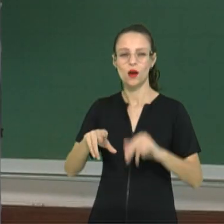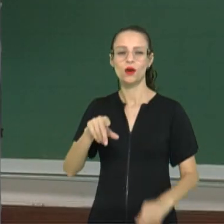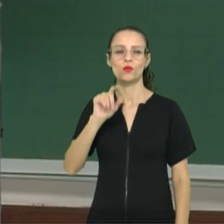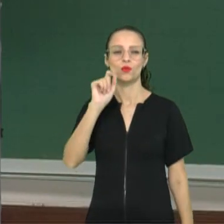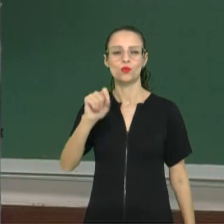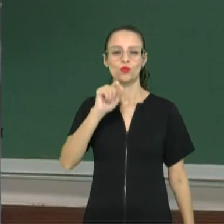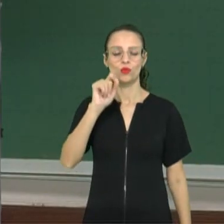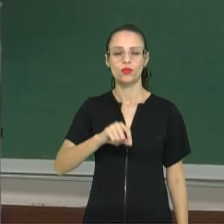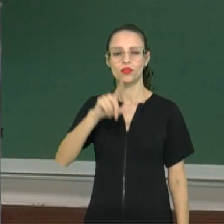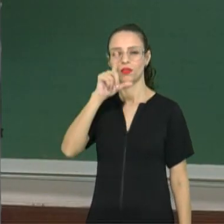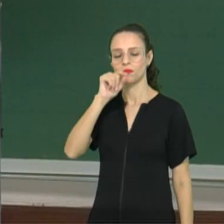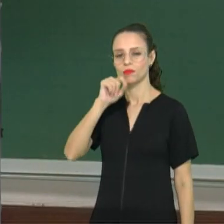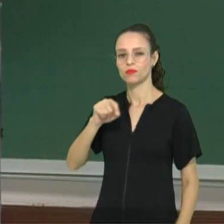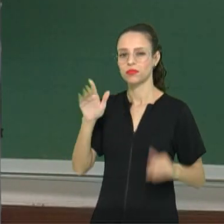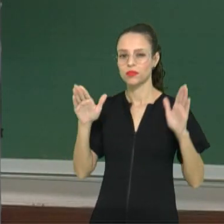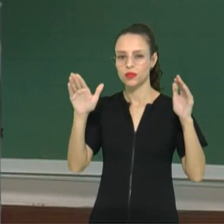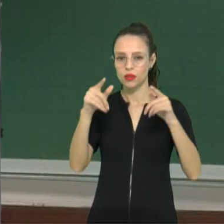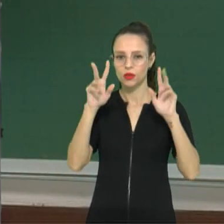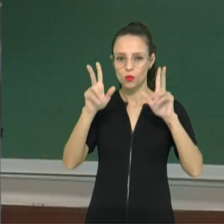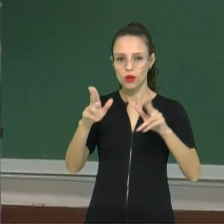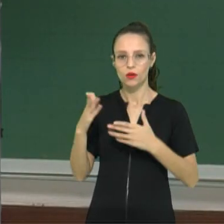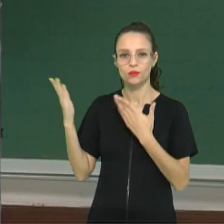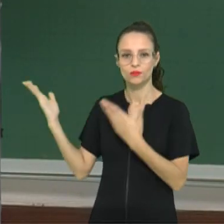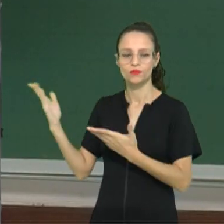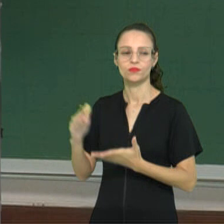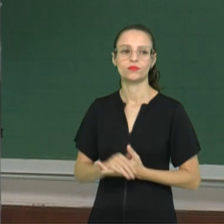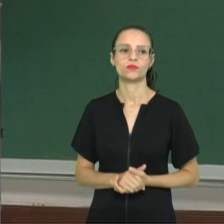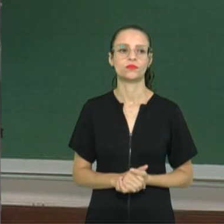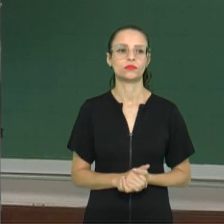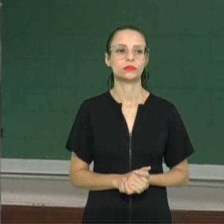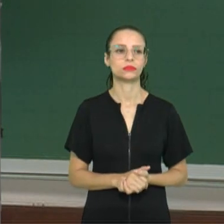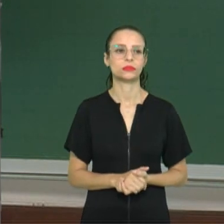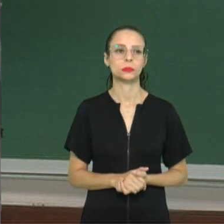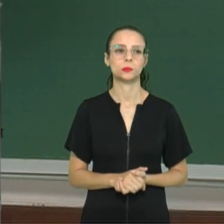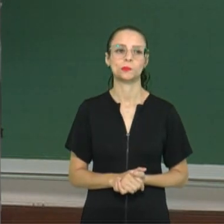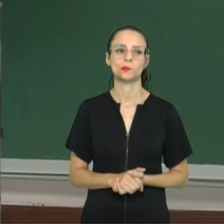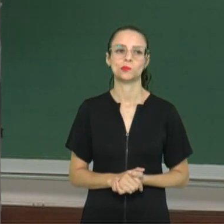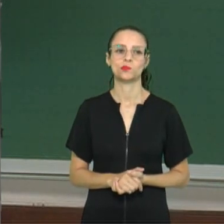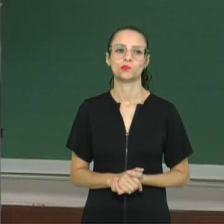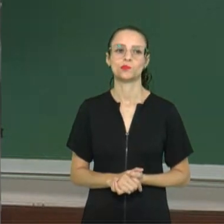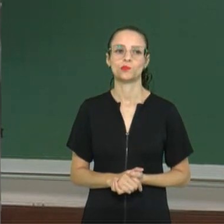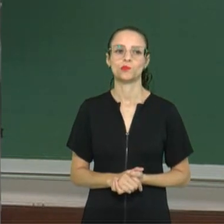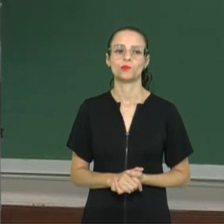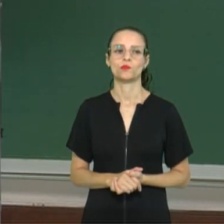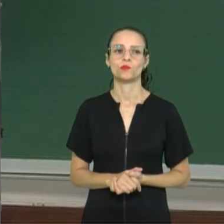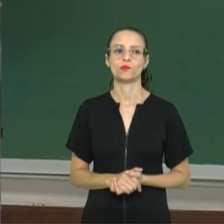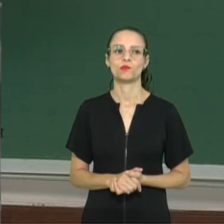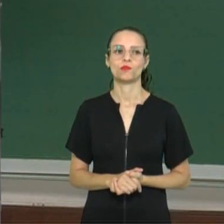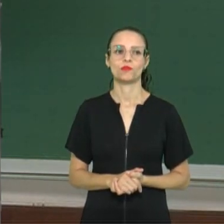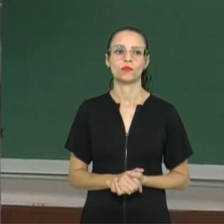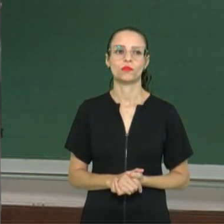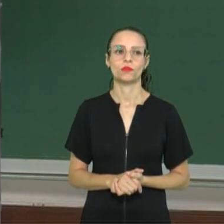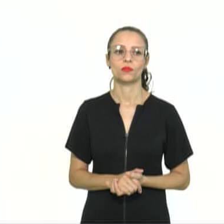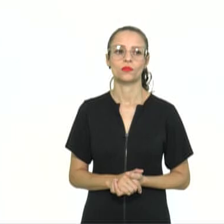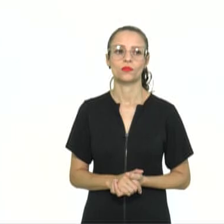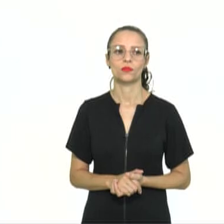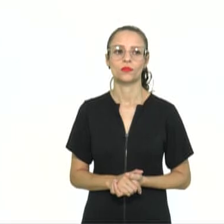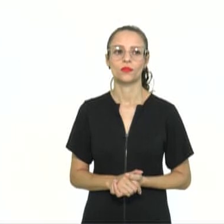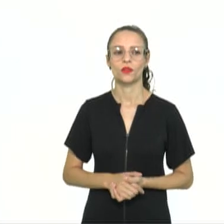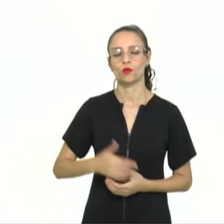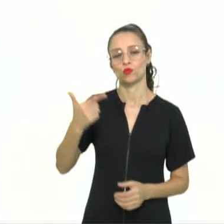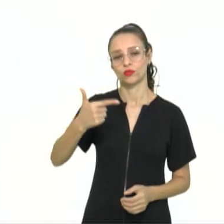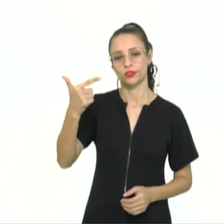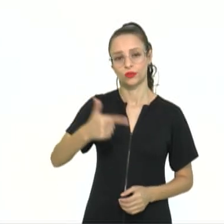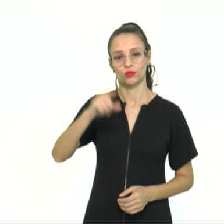o movimento que o louva-a-Deus realiza, né? Então o primeiro deles é o estilo louva-a-Deus. O segundo estilo